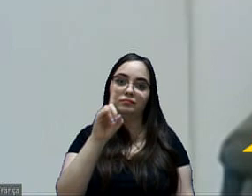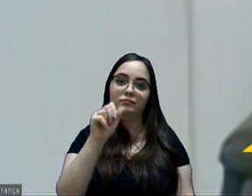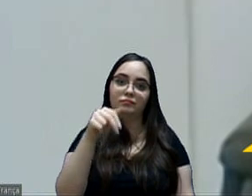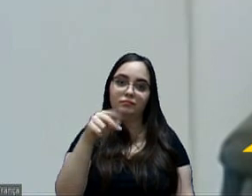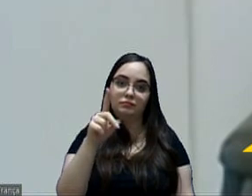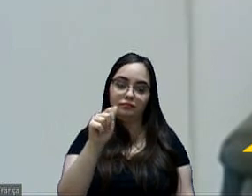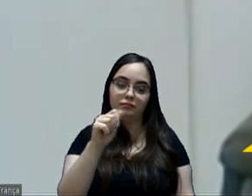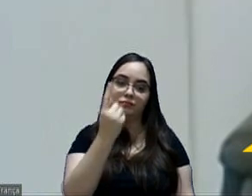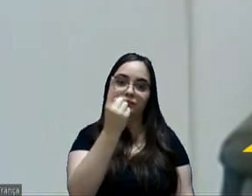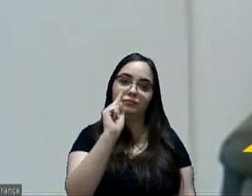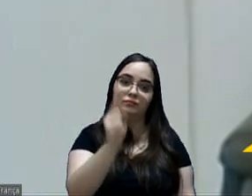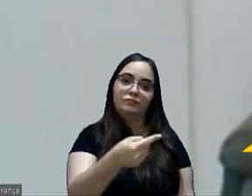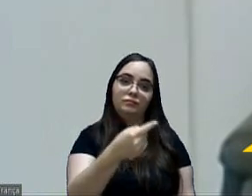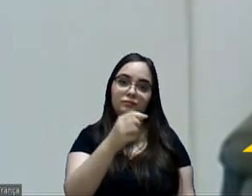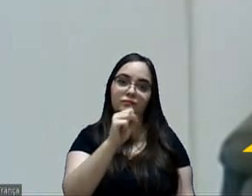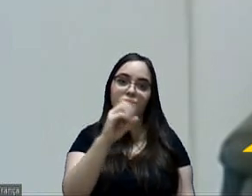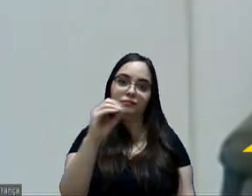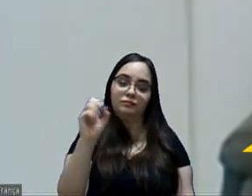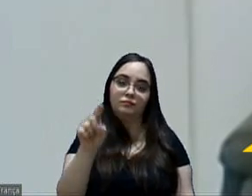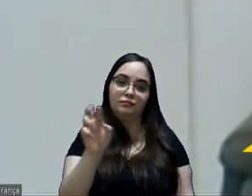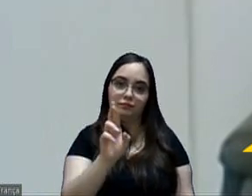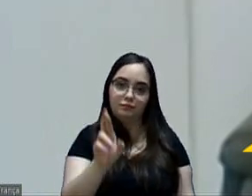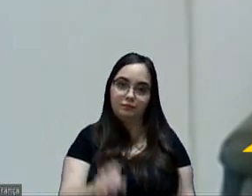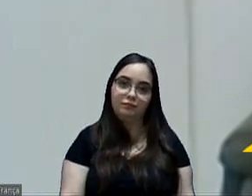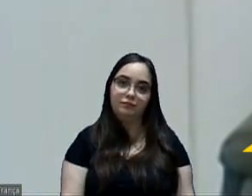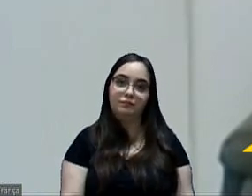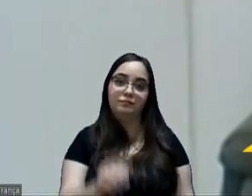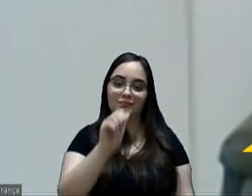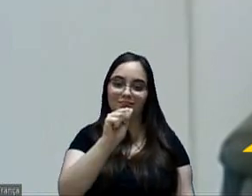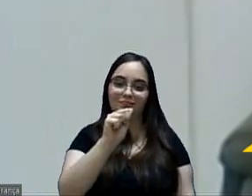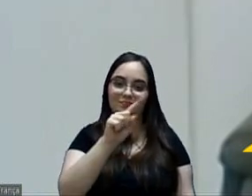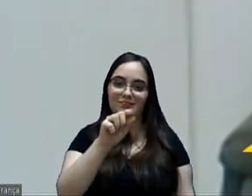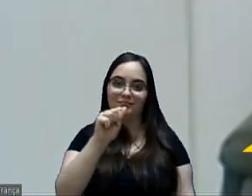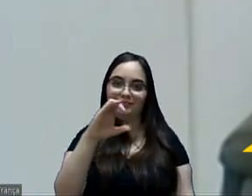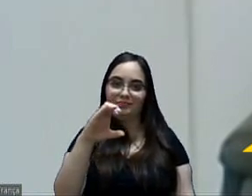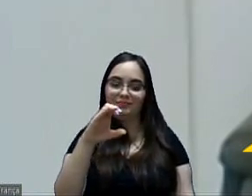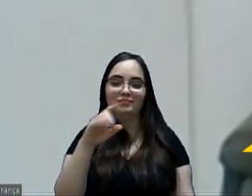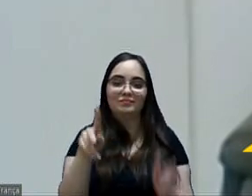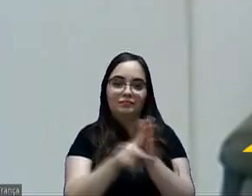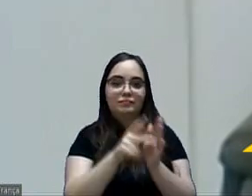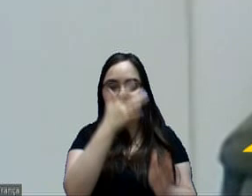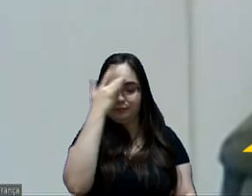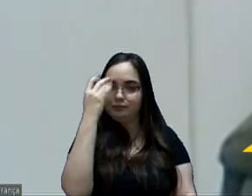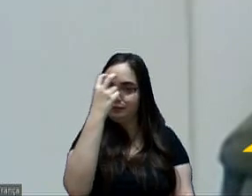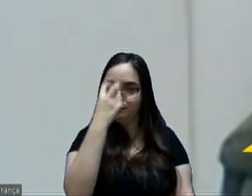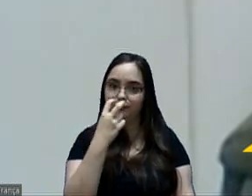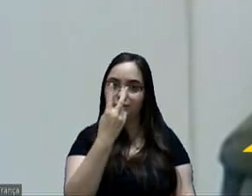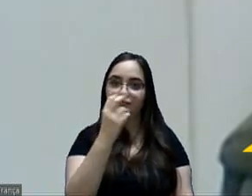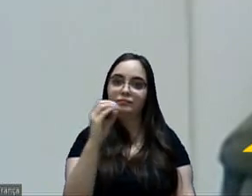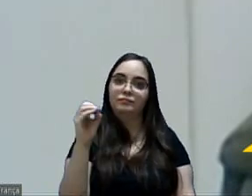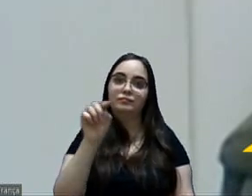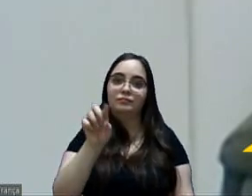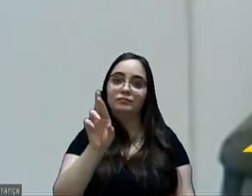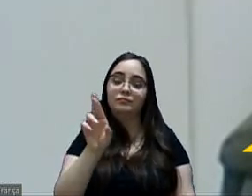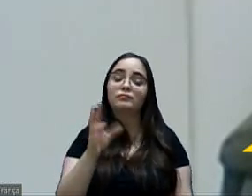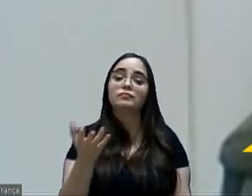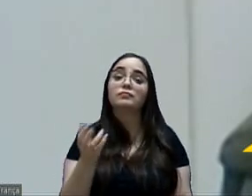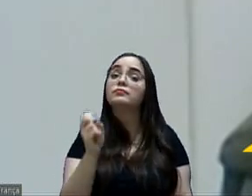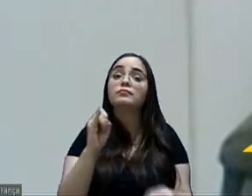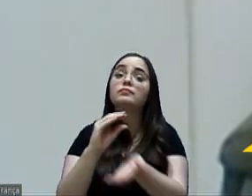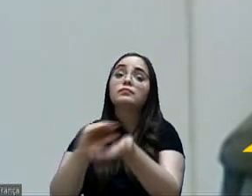Para a ZAC, a Associação das Pessoas com Cegos, 200 mil reais. Como é que essas entidades vão